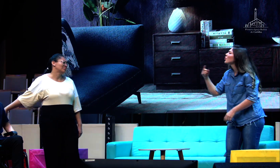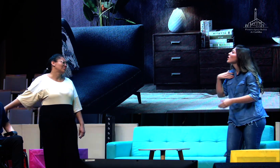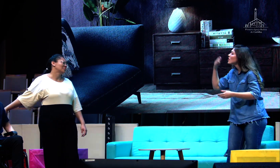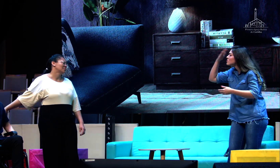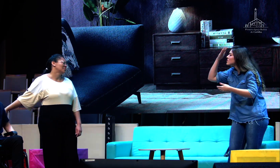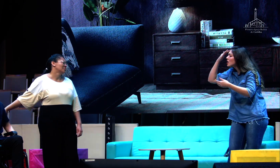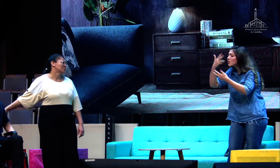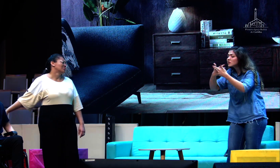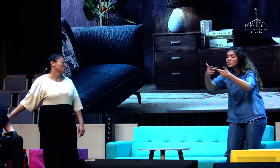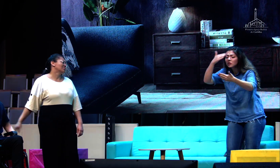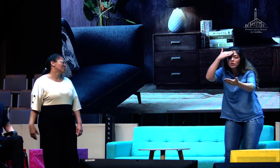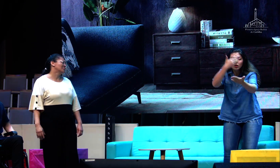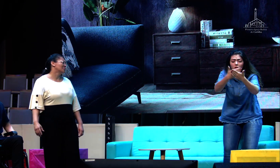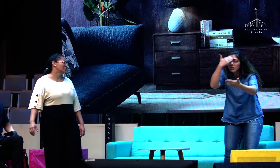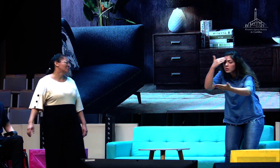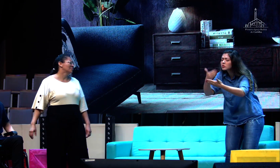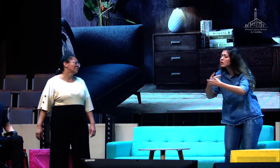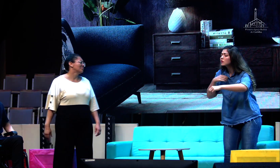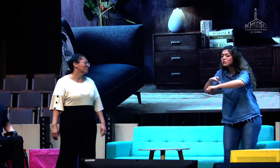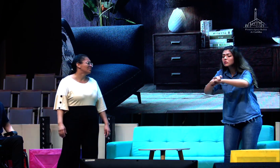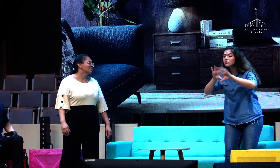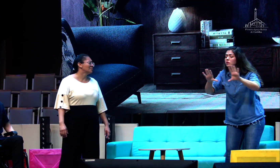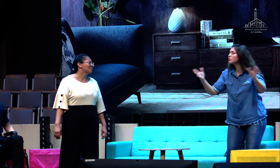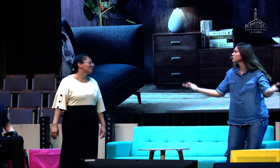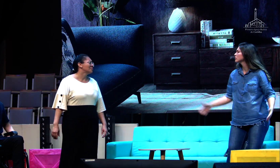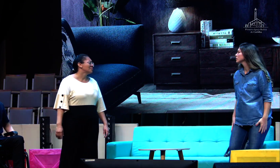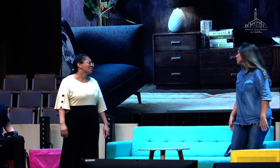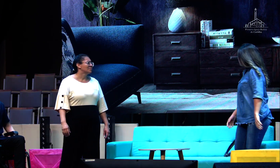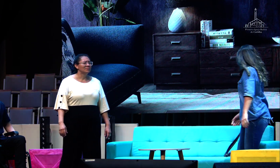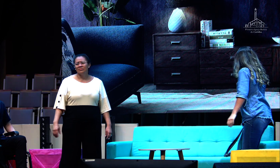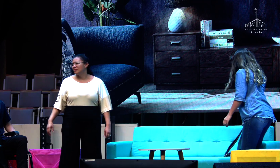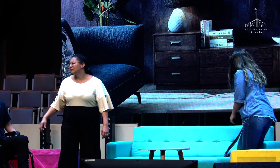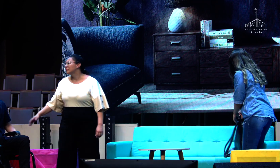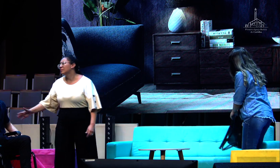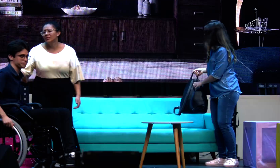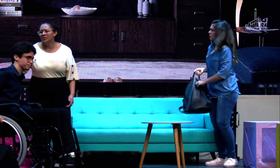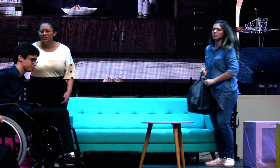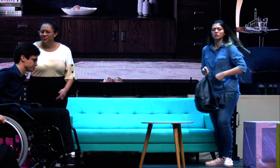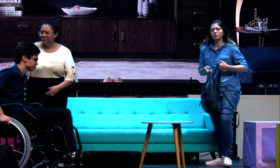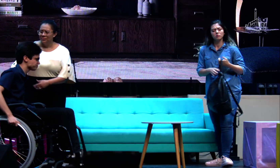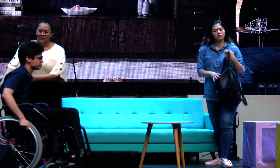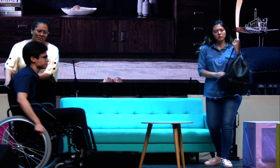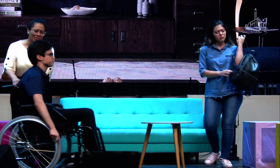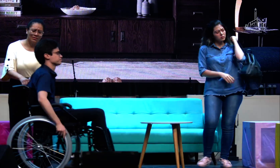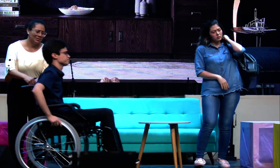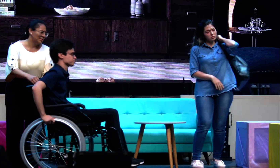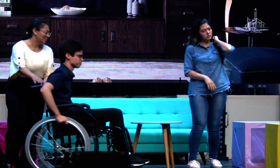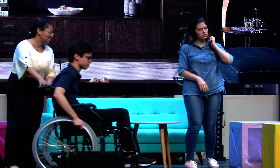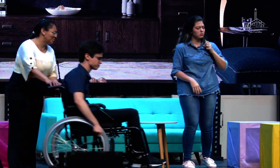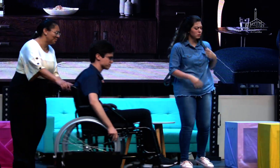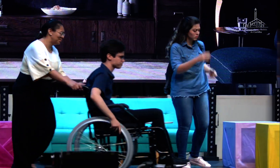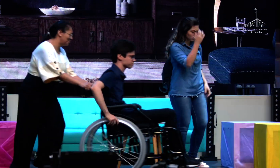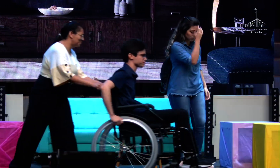Ai, Richard. Meu Deus. Você não entende? Eu acredito nas coisas e estou segura daquilo.